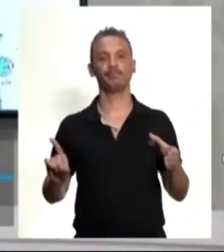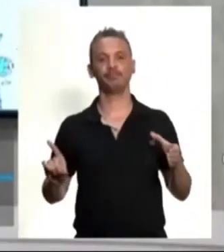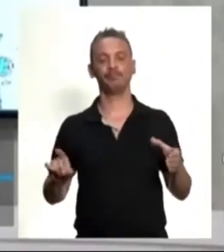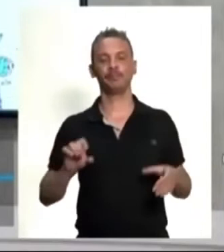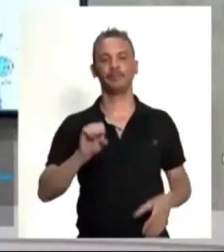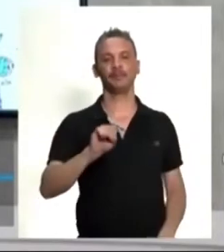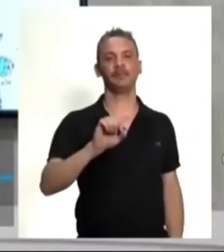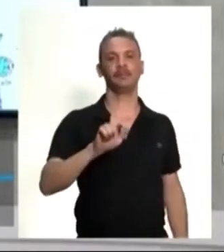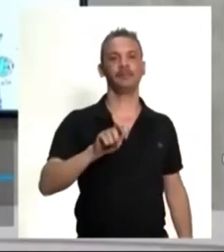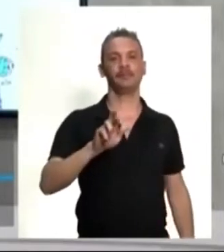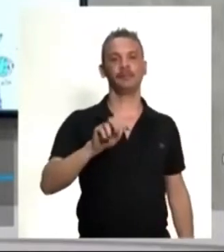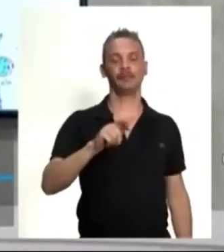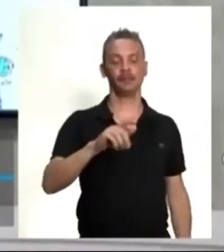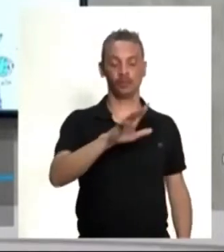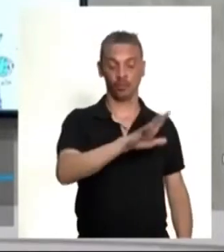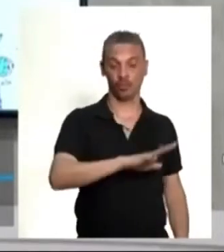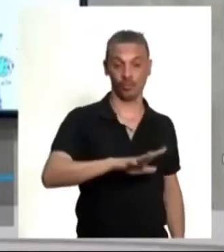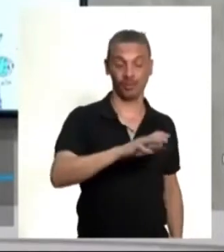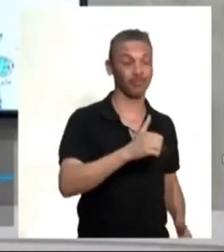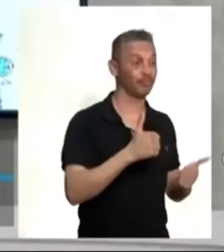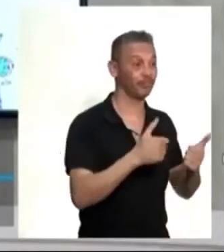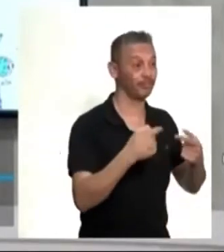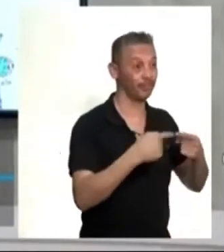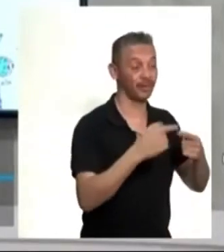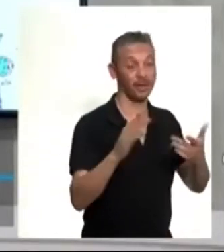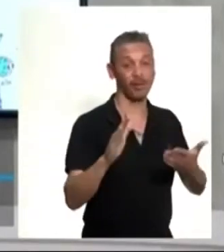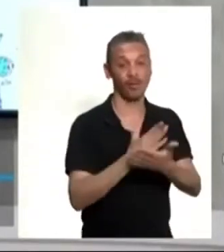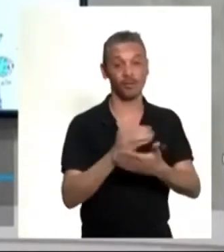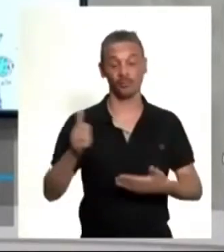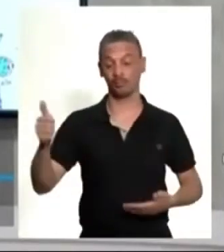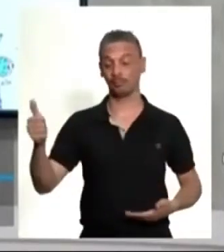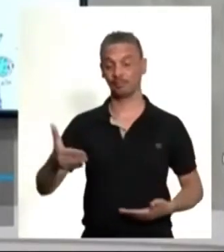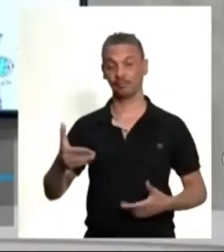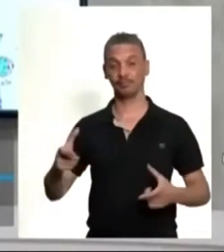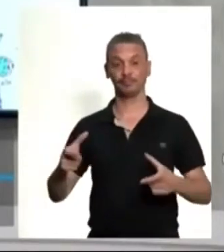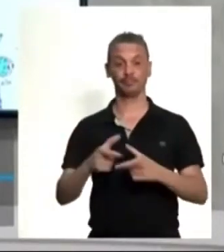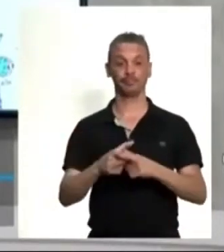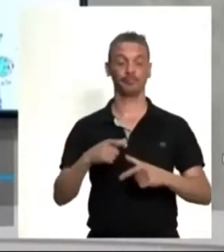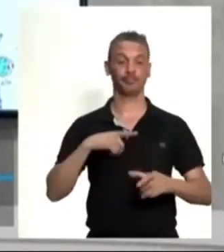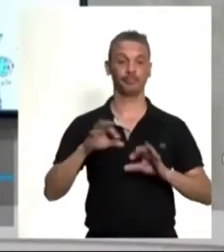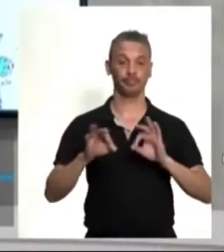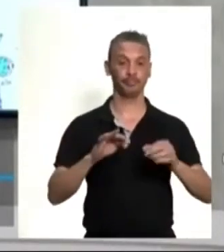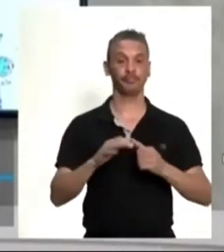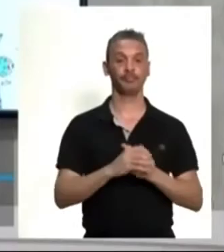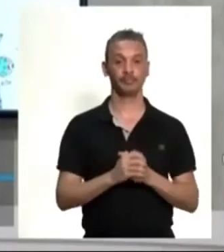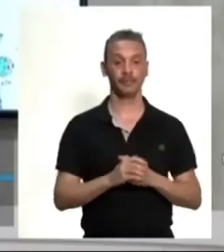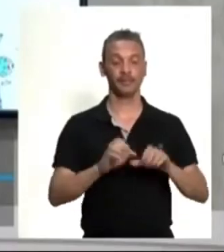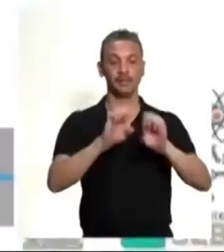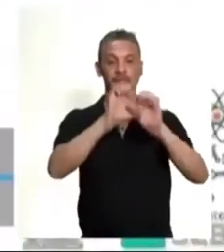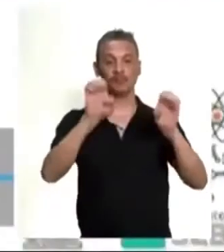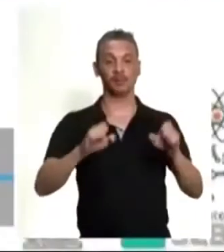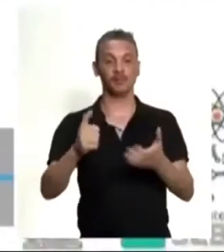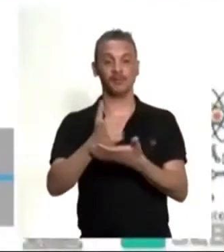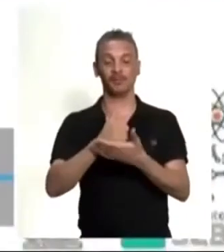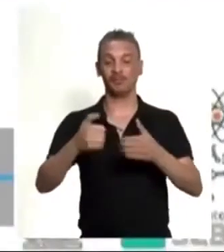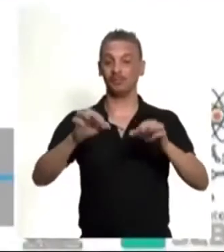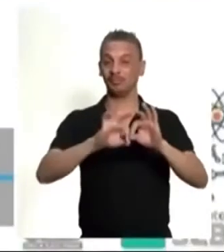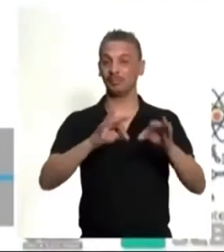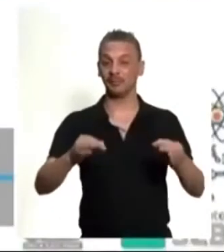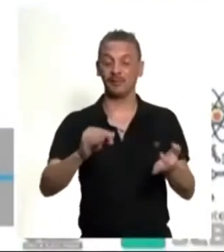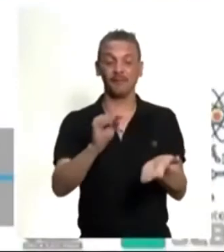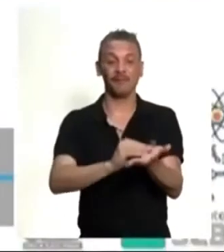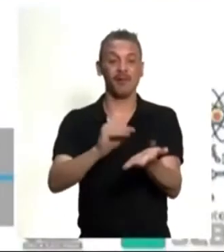áreas dinâmicas e áreas pouco dinâmicas, né? Com infraestrutura básica precária, falta